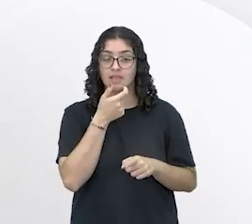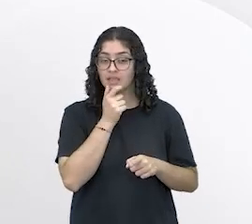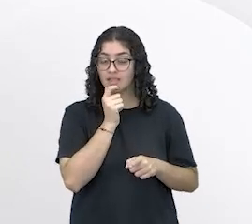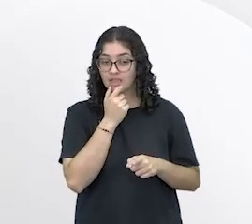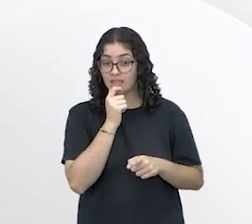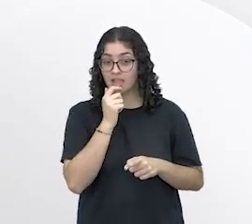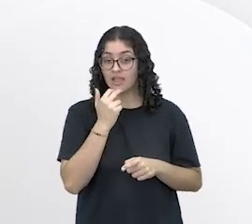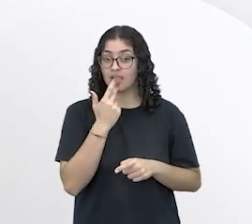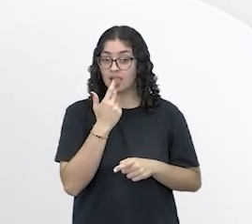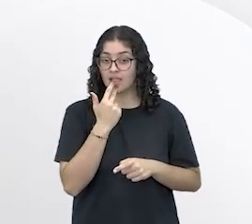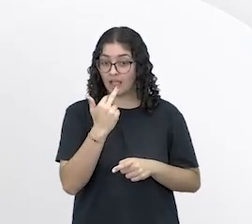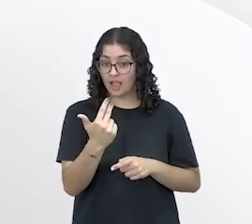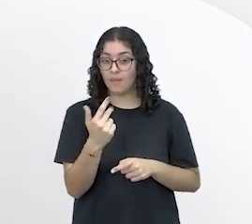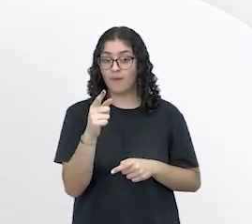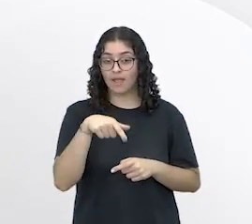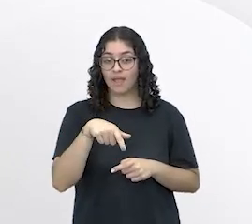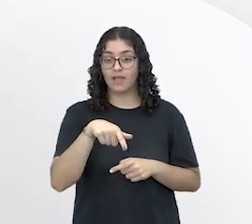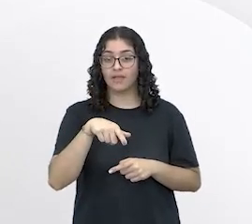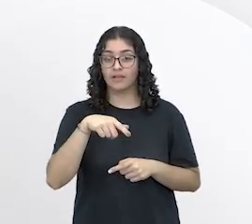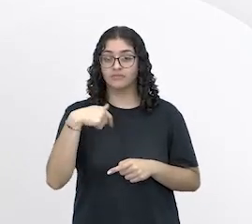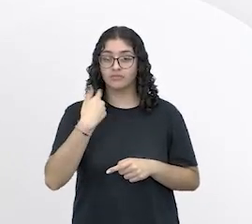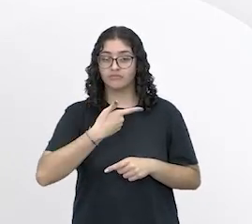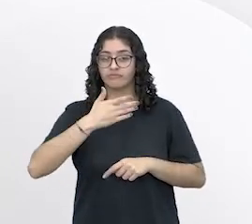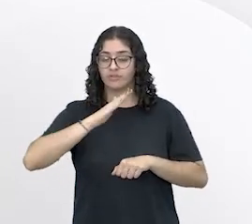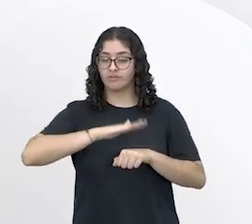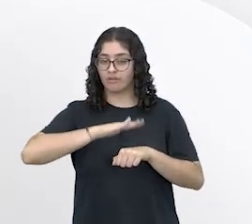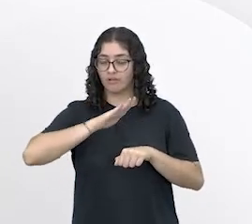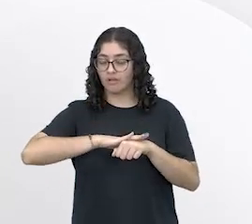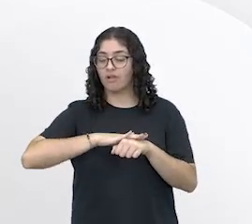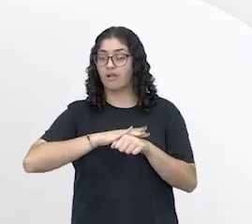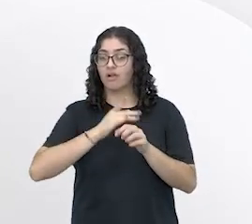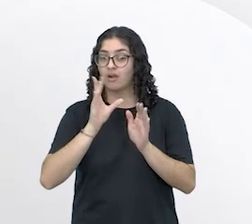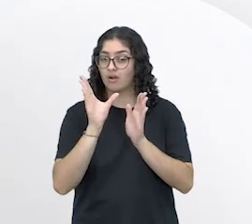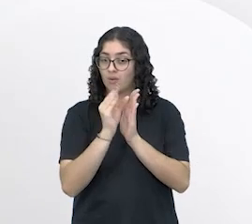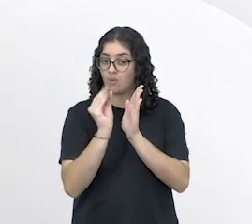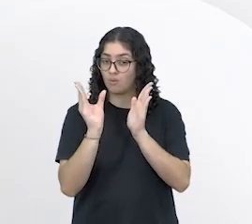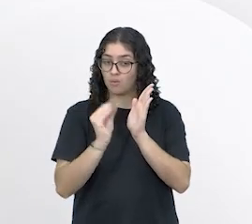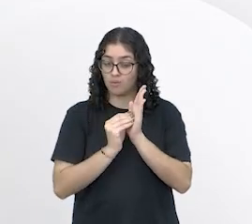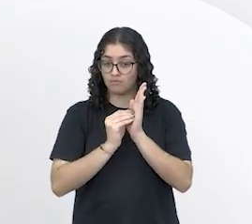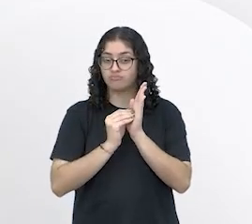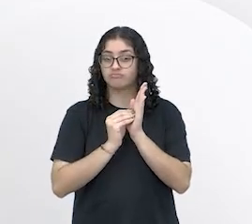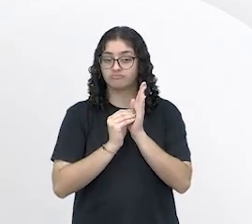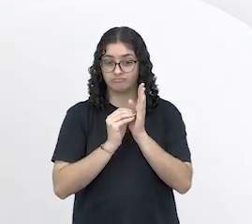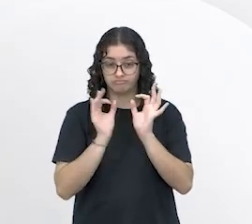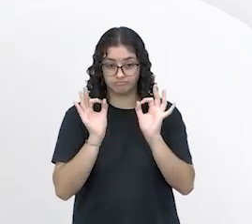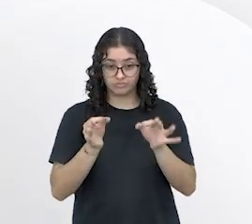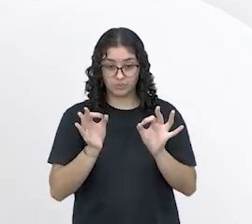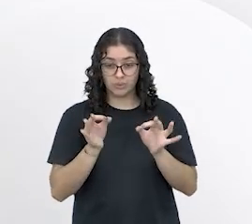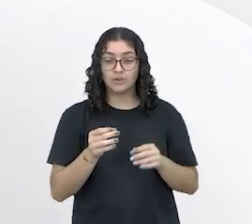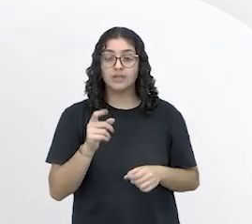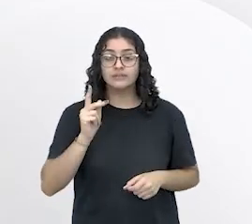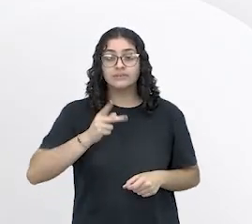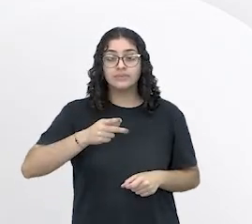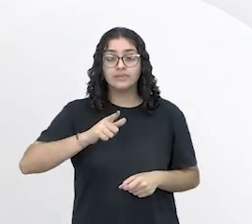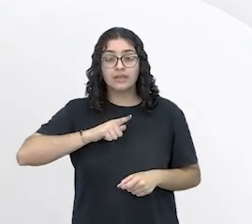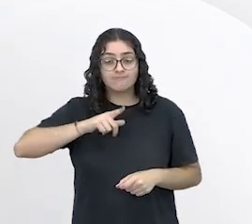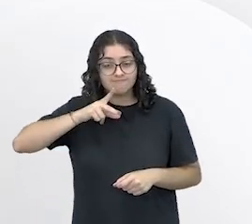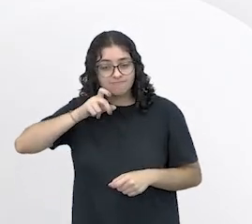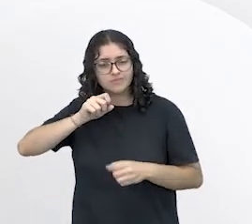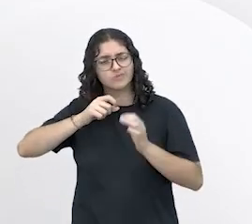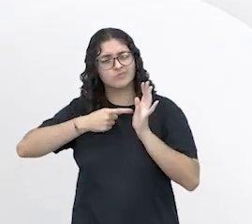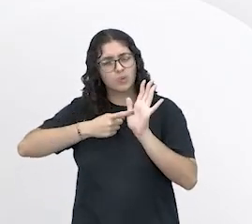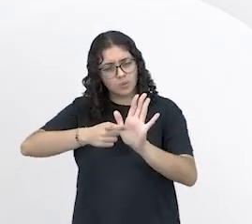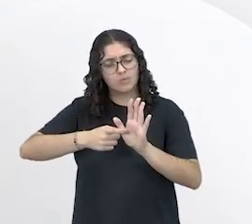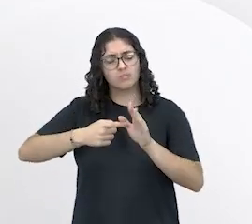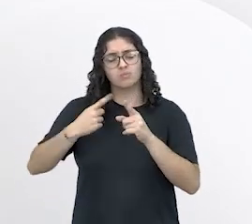vai ser a linguagem que a gente vai desenvolver o conteúdo, né? Então, a gente sempre traz isso forte,